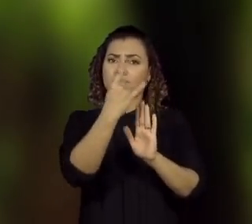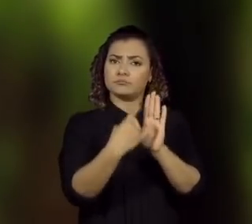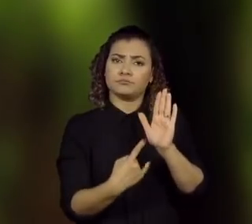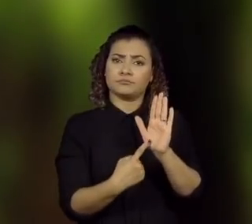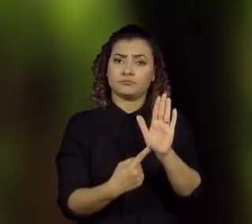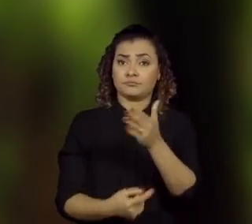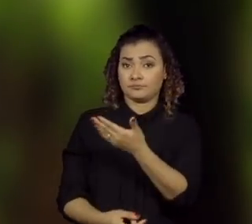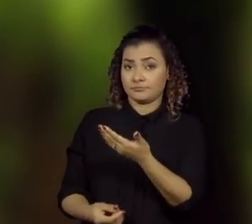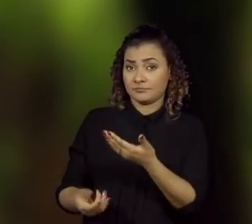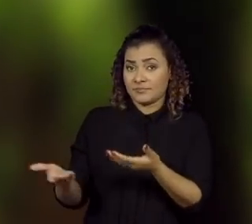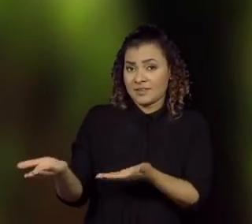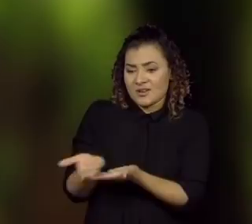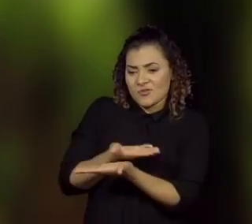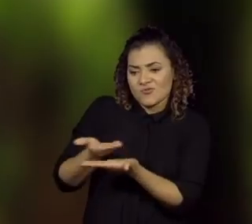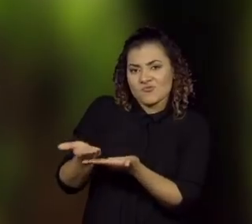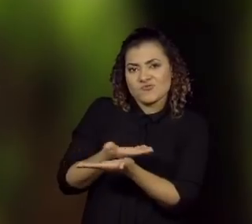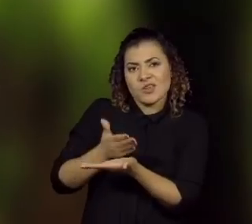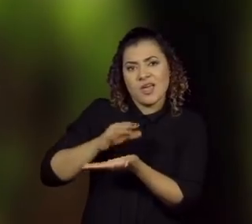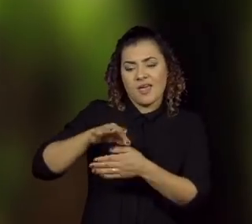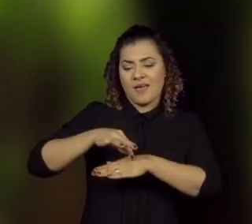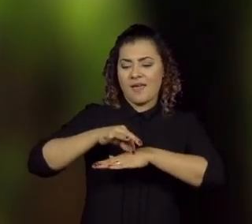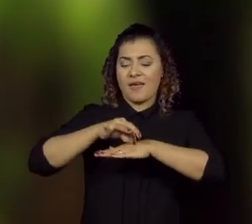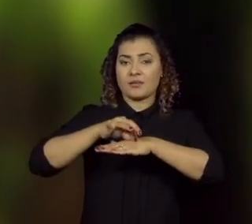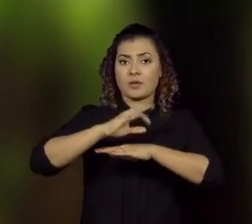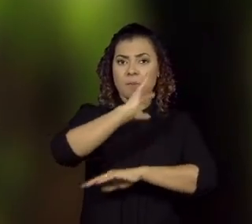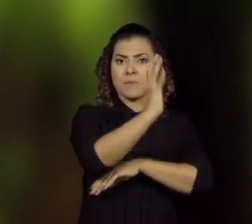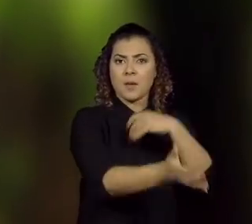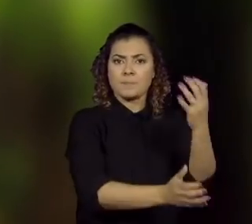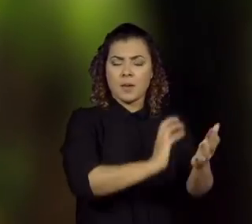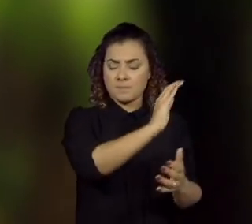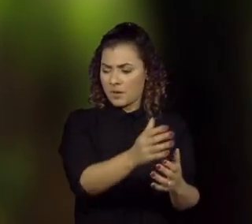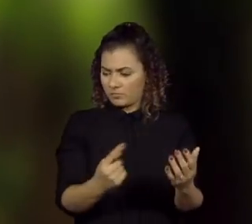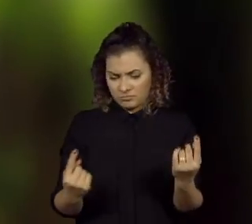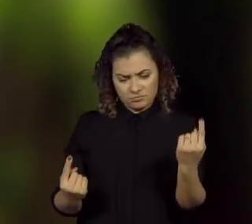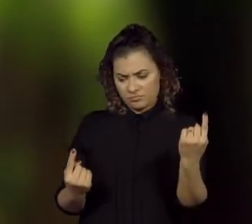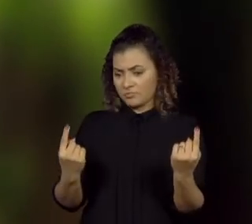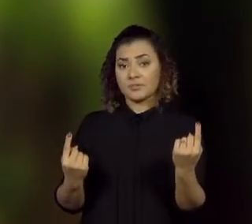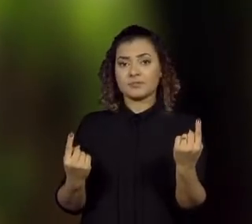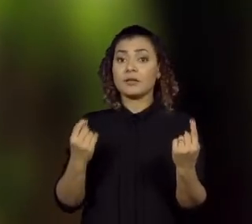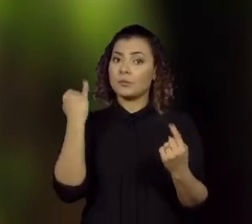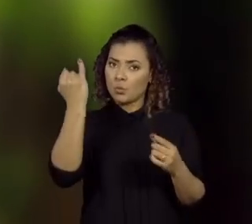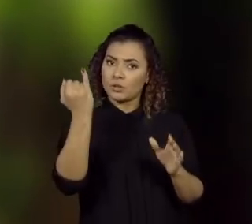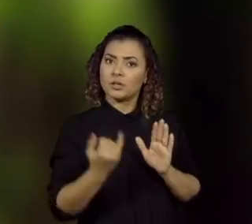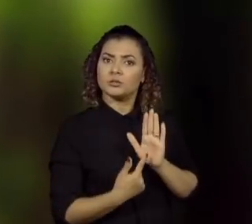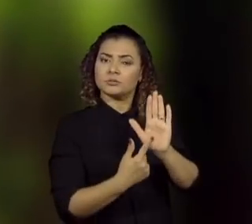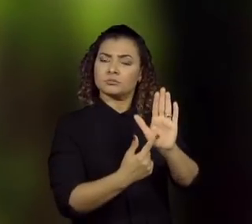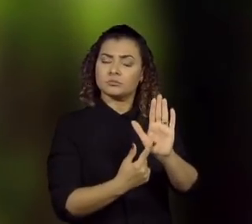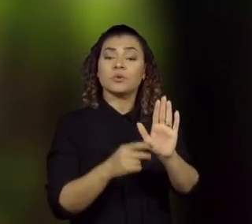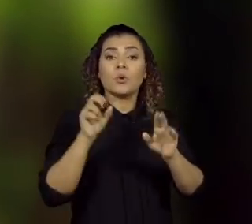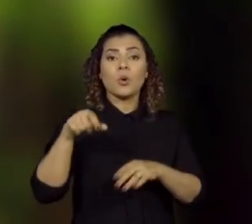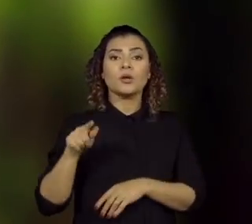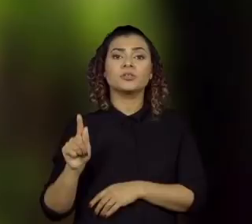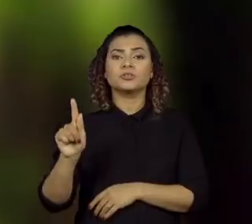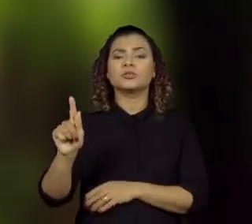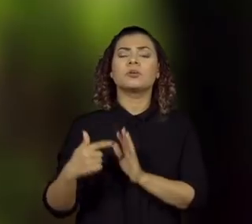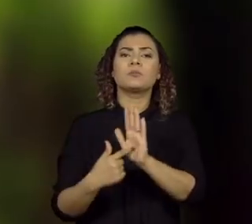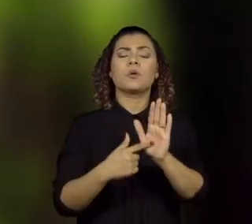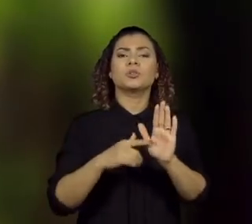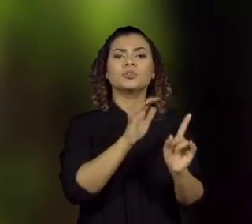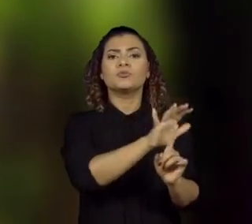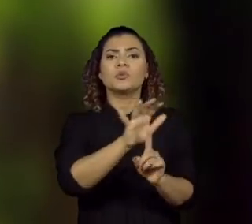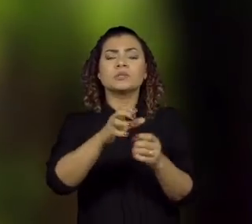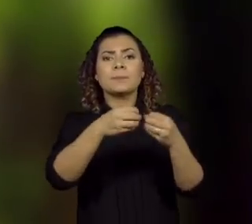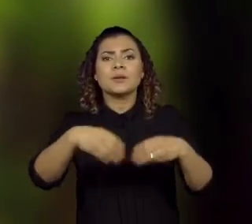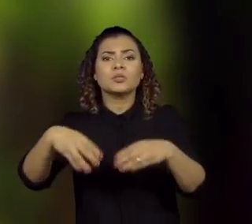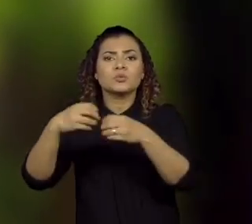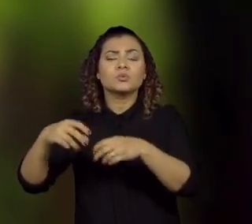no Supermercado, Floresta no Chão, também foram fundamentais. A organização pesquisa impactos